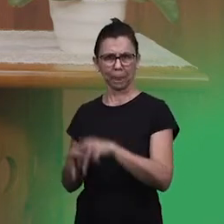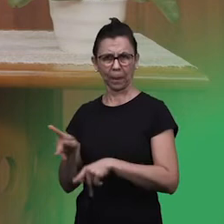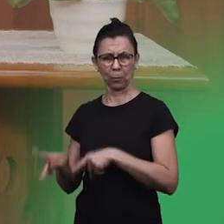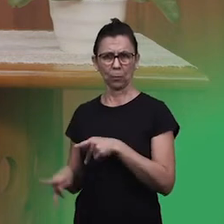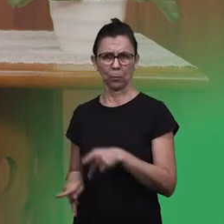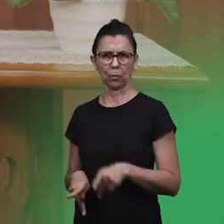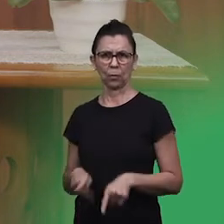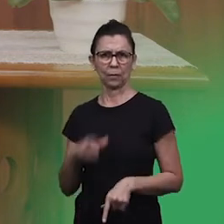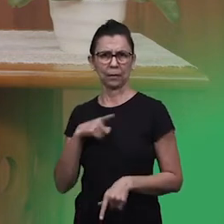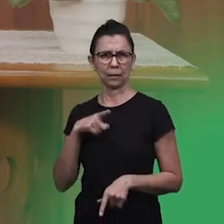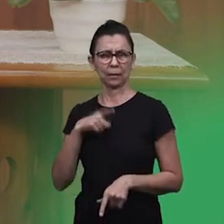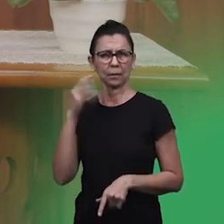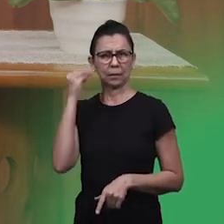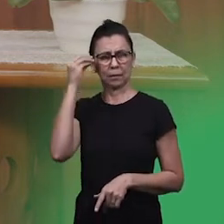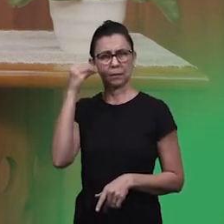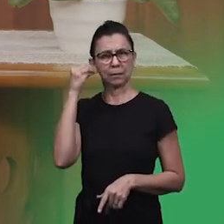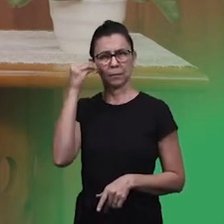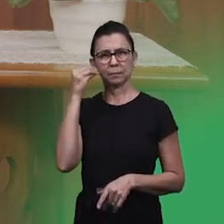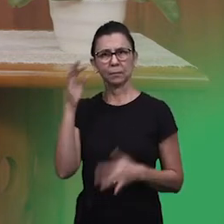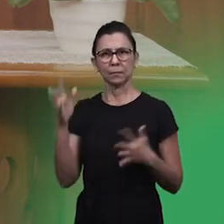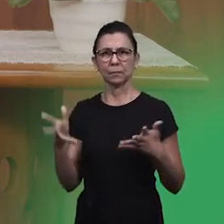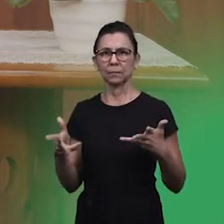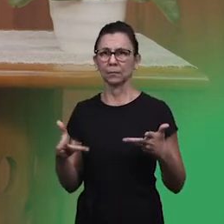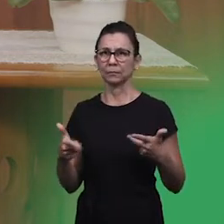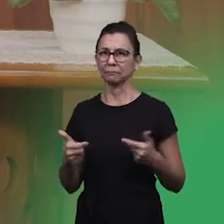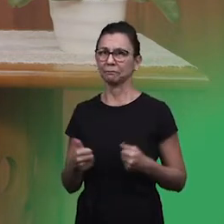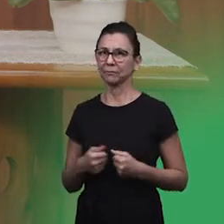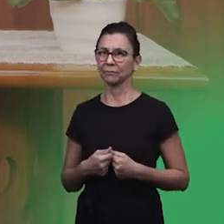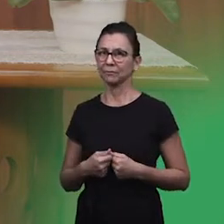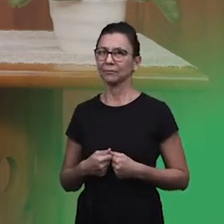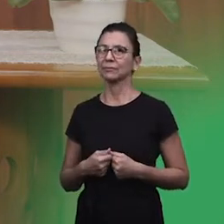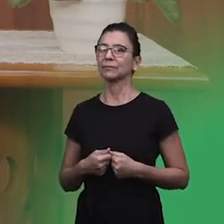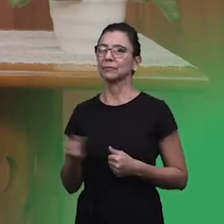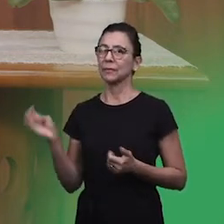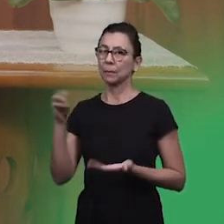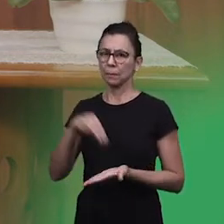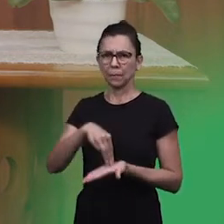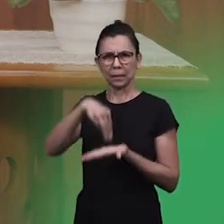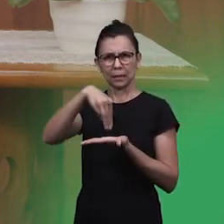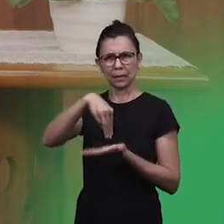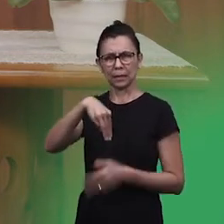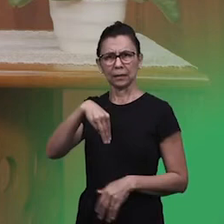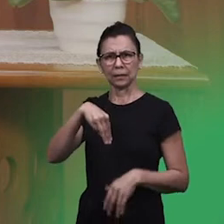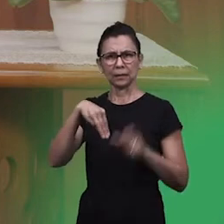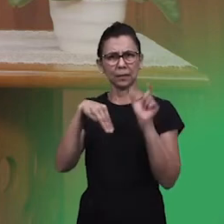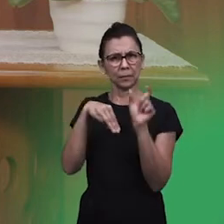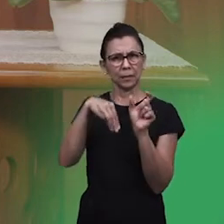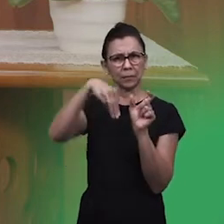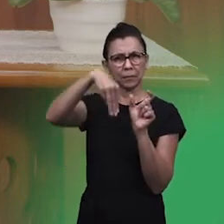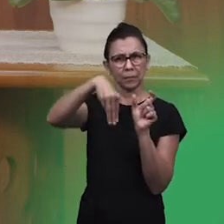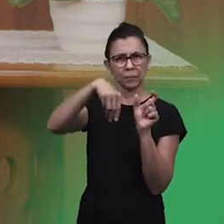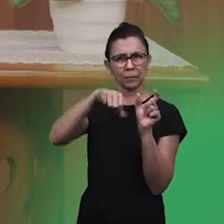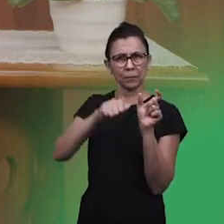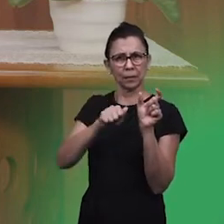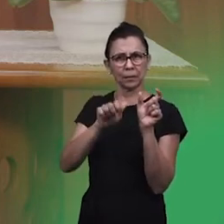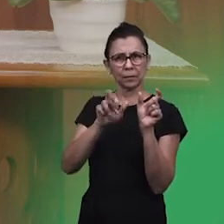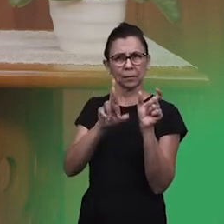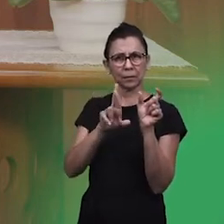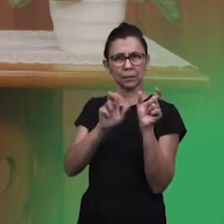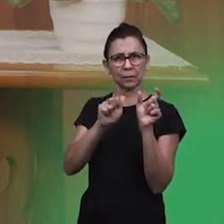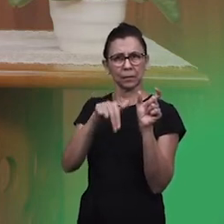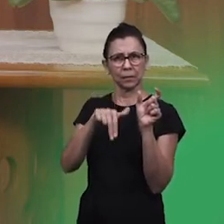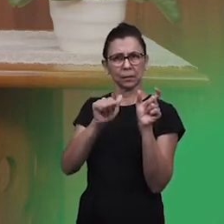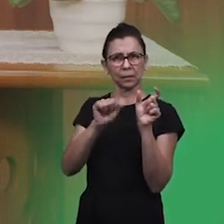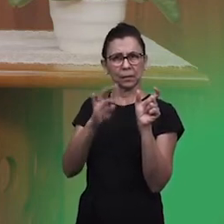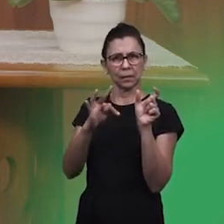uma experiência hoje maravilhosa. Maranata para nós vai muito além do nome que